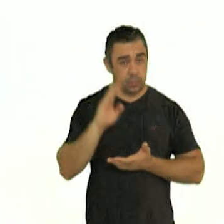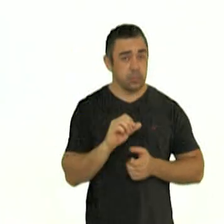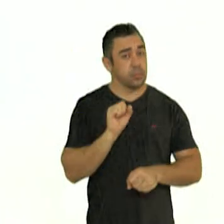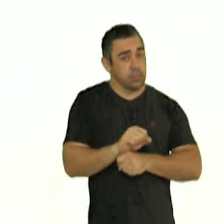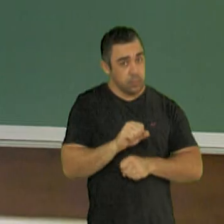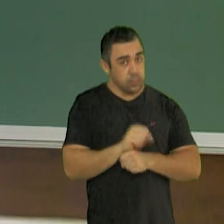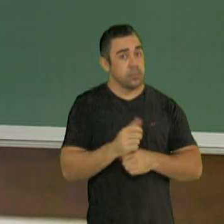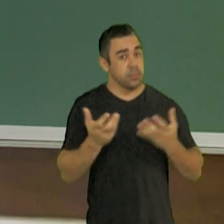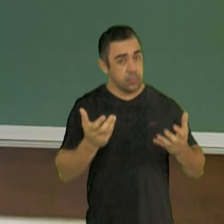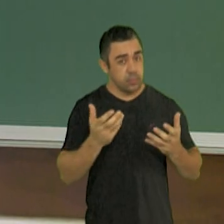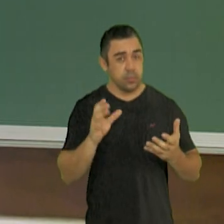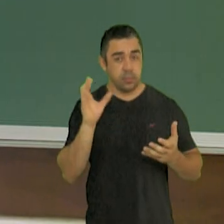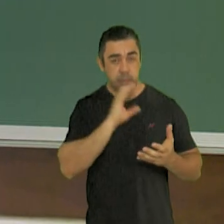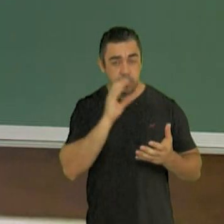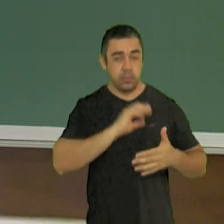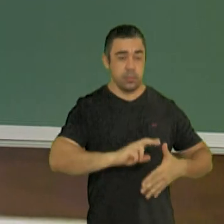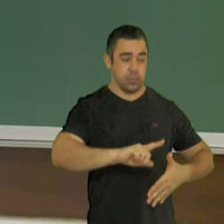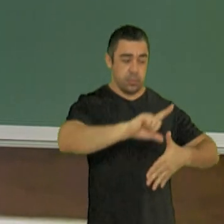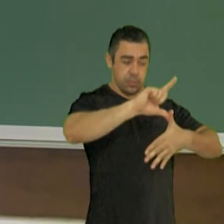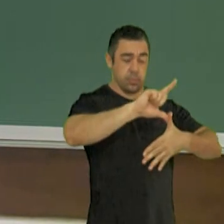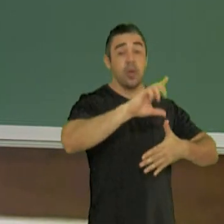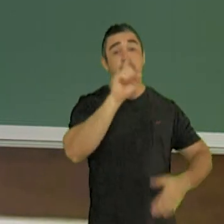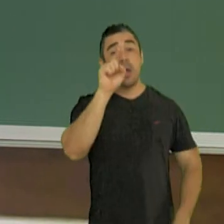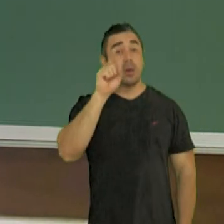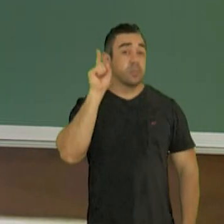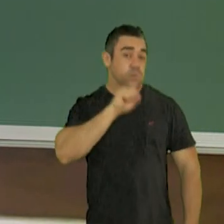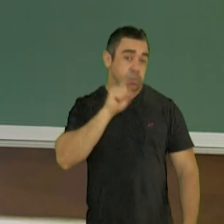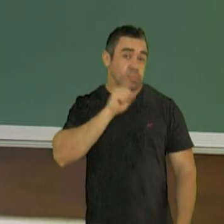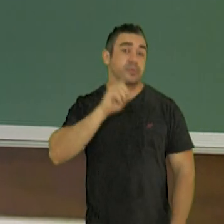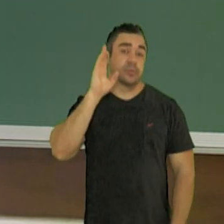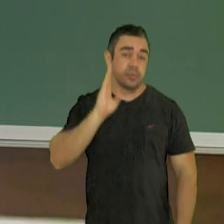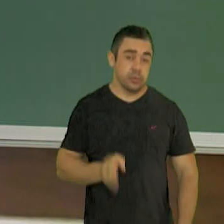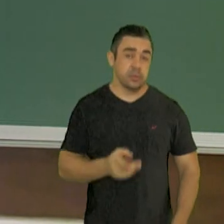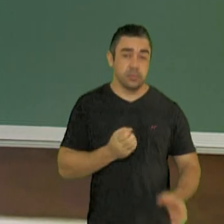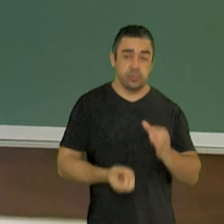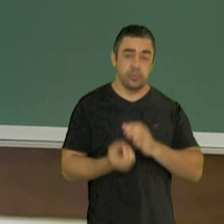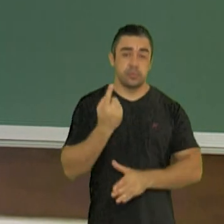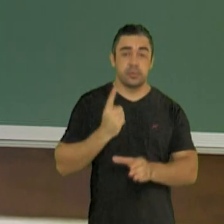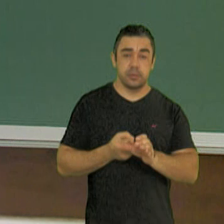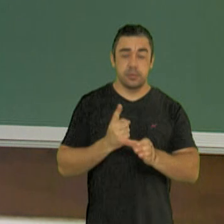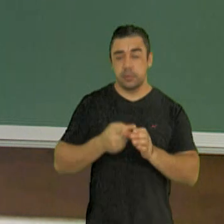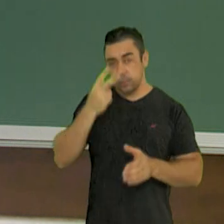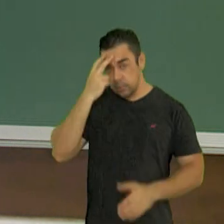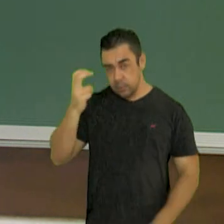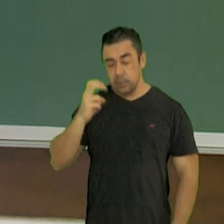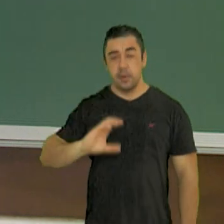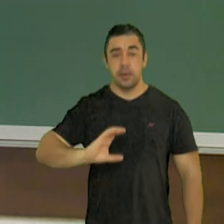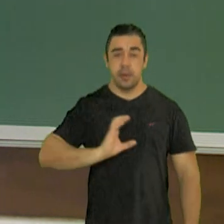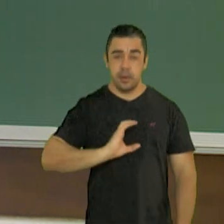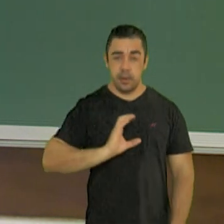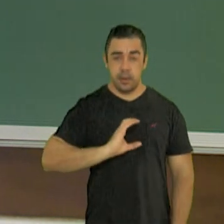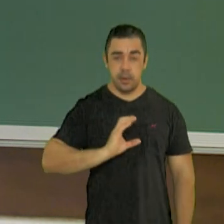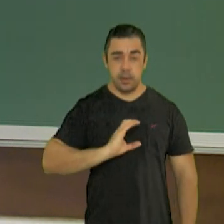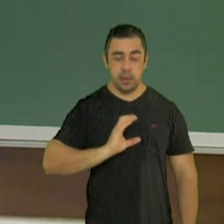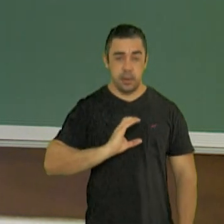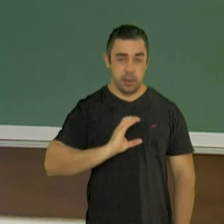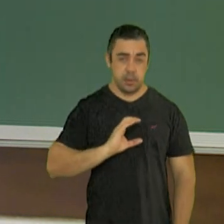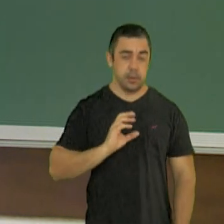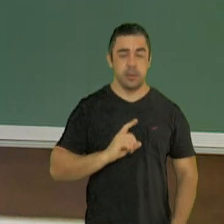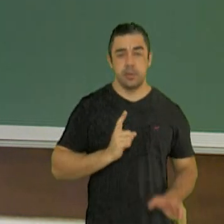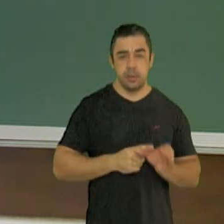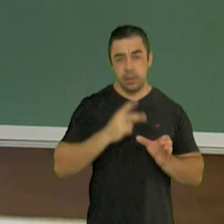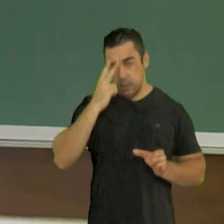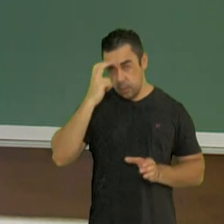América Latina. Estados Unidos também já tem as cidades inteligentes, né? O Canadá não tem notícia de cidades